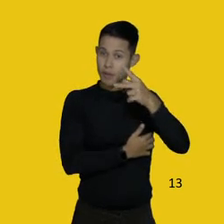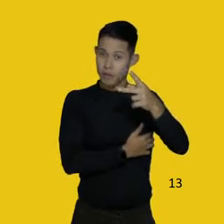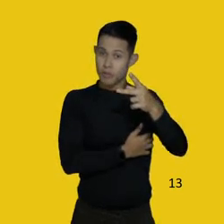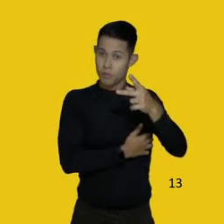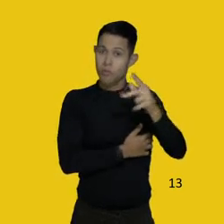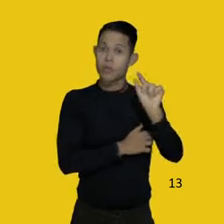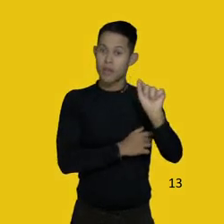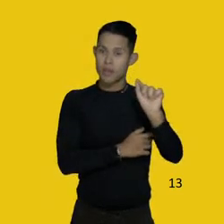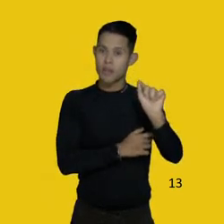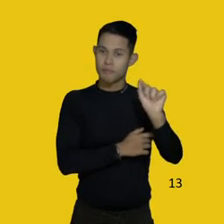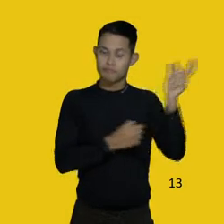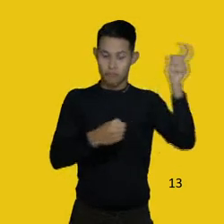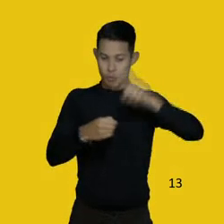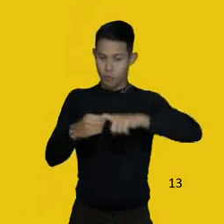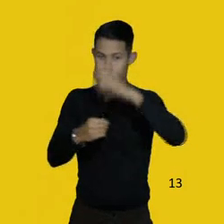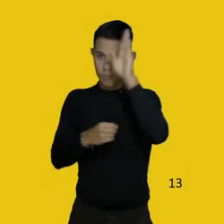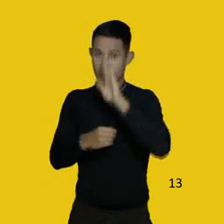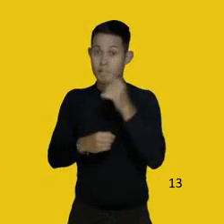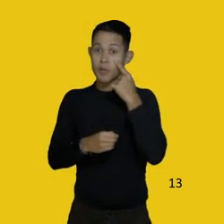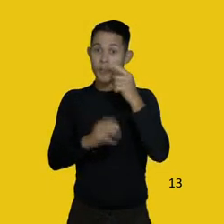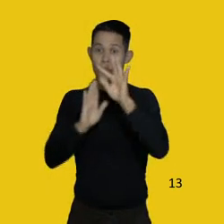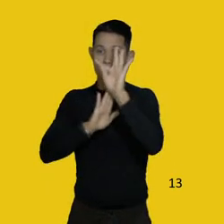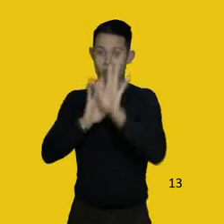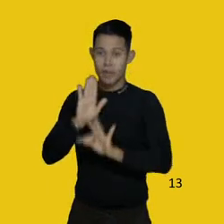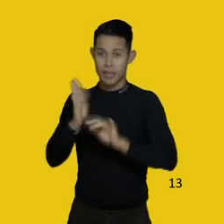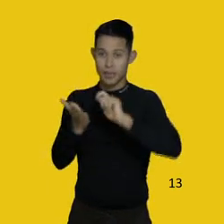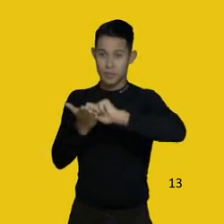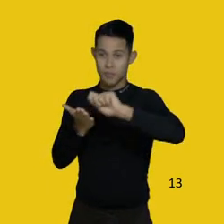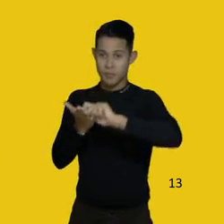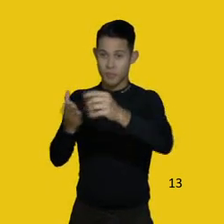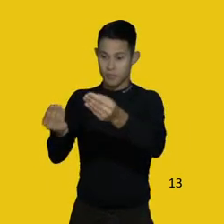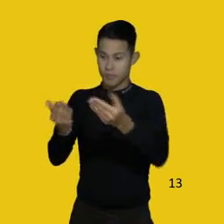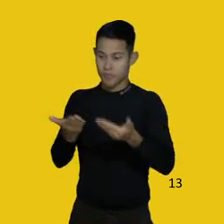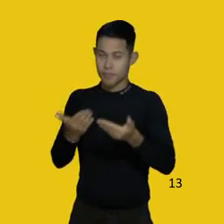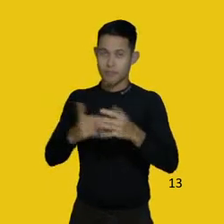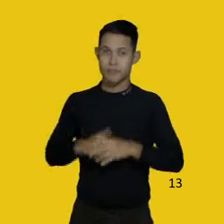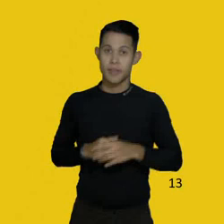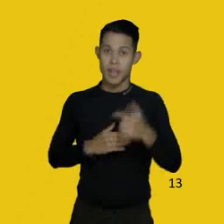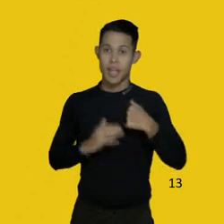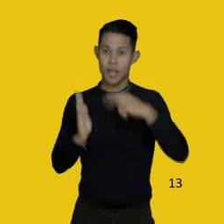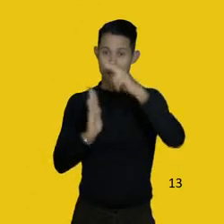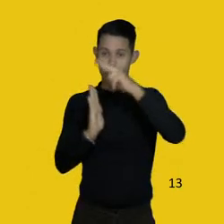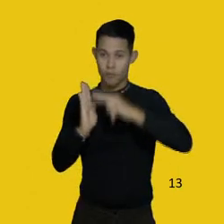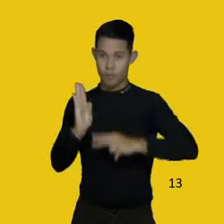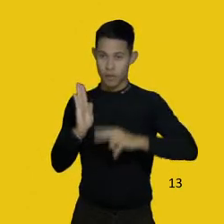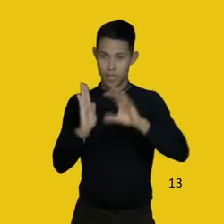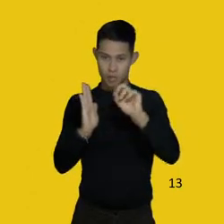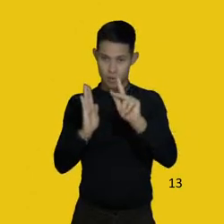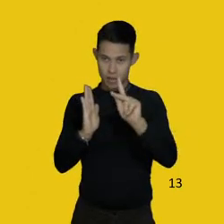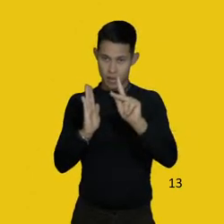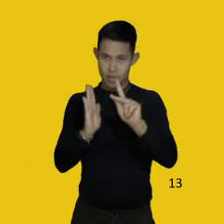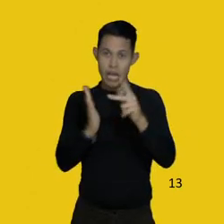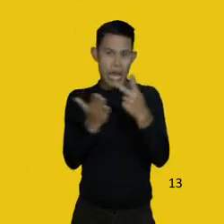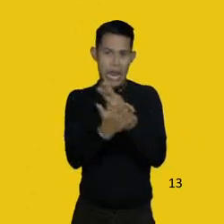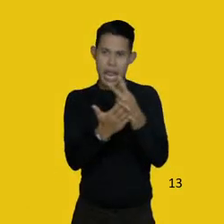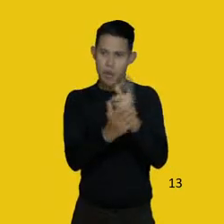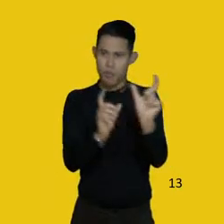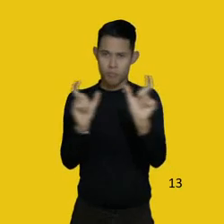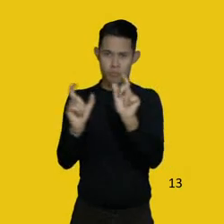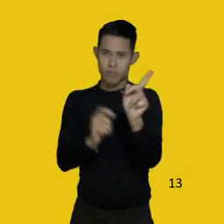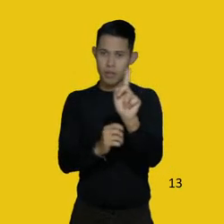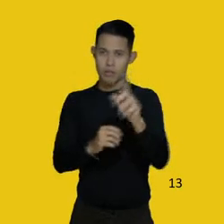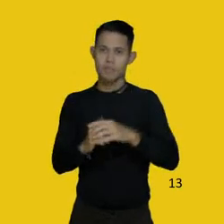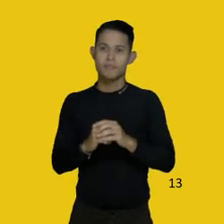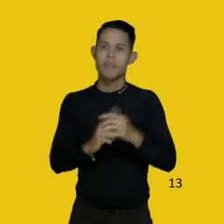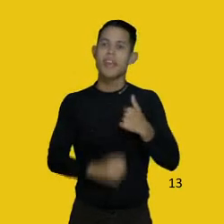Brasil e olha a a redação que ele escreveu para mim eu vou ler sem os erros mas vocês percebam gosto da vida